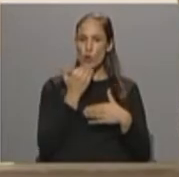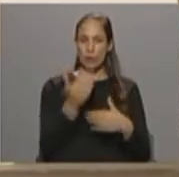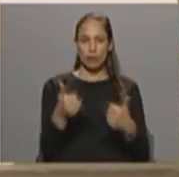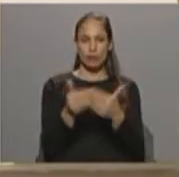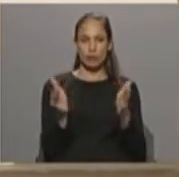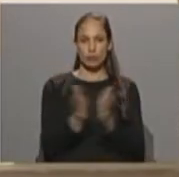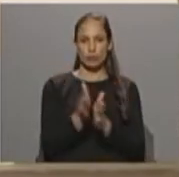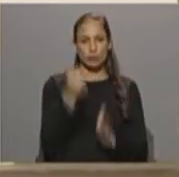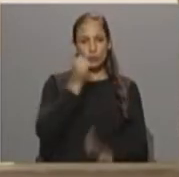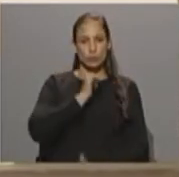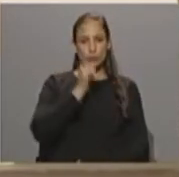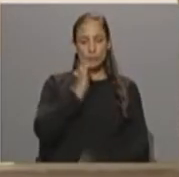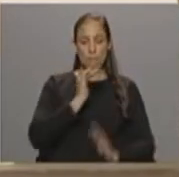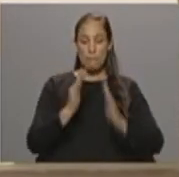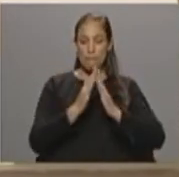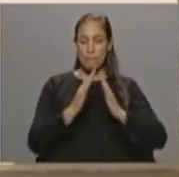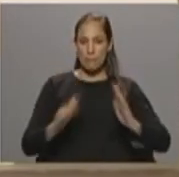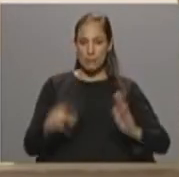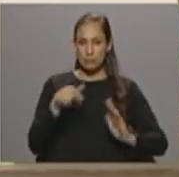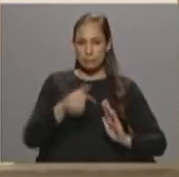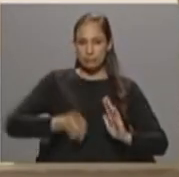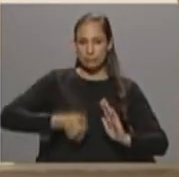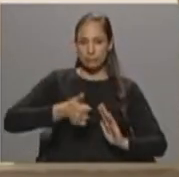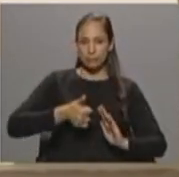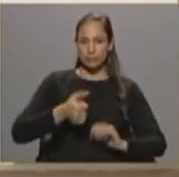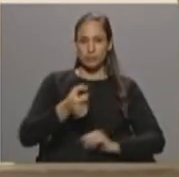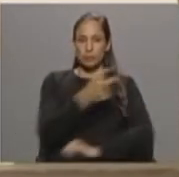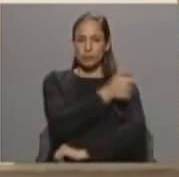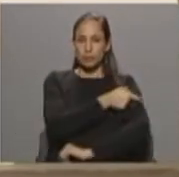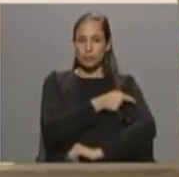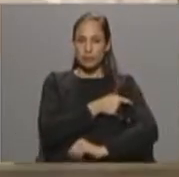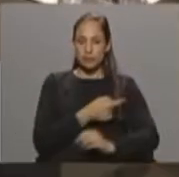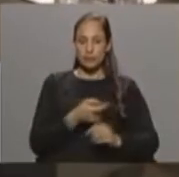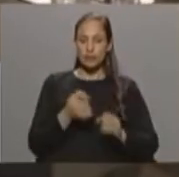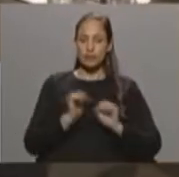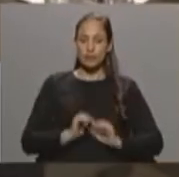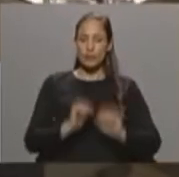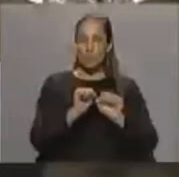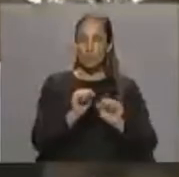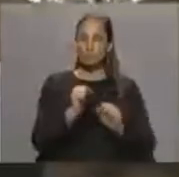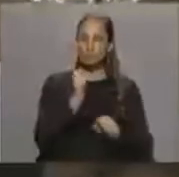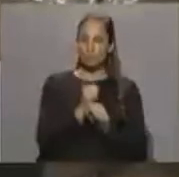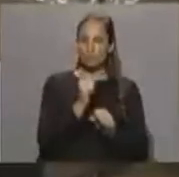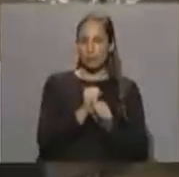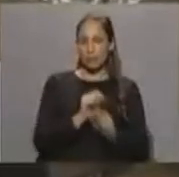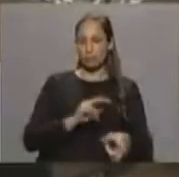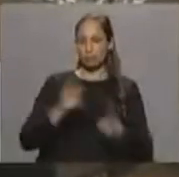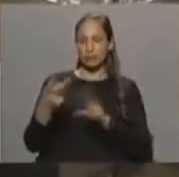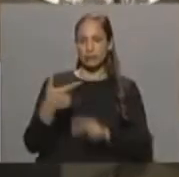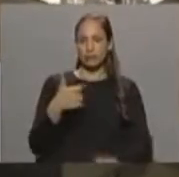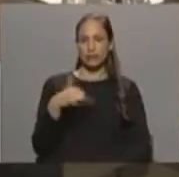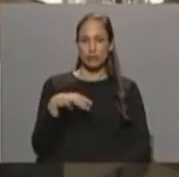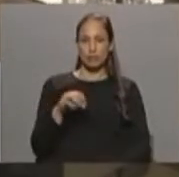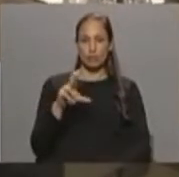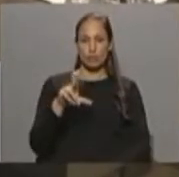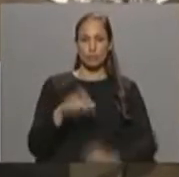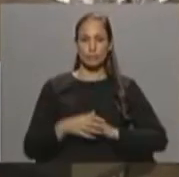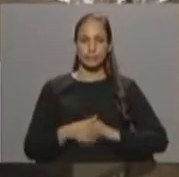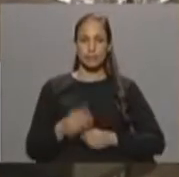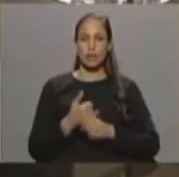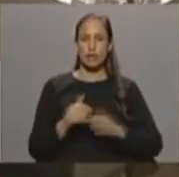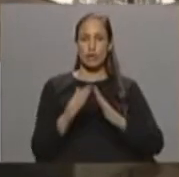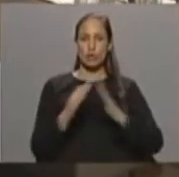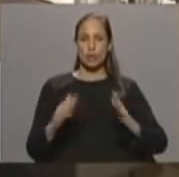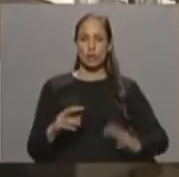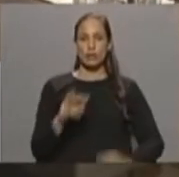açorianos, sobretudo aos picuenses, pelos seus membros que trabalharam em Timor. Da Ilha do Pico foram 3 os bispos que estiveram ao serviço da